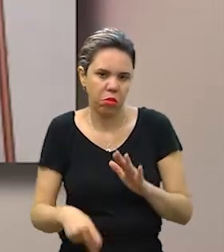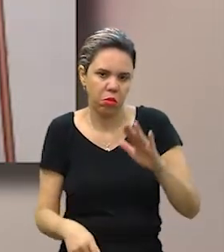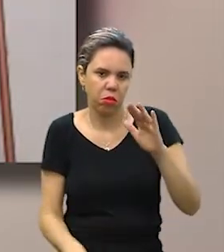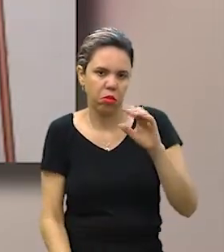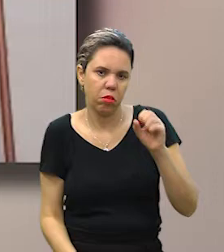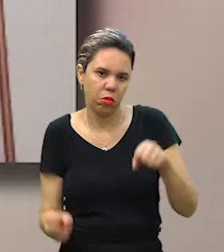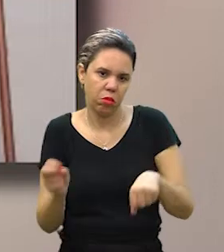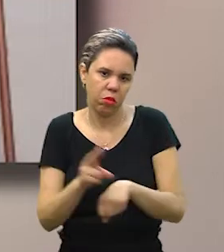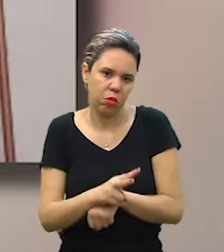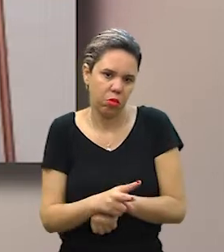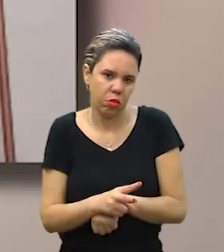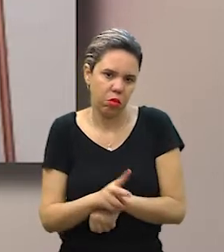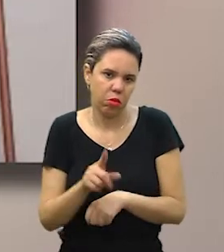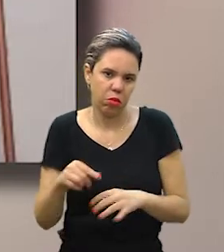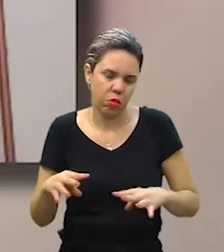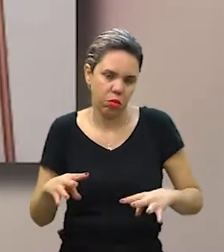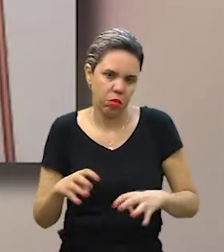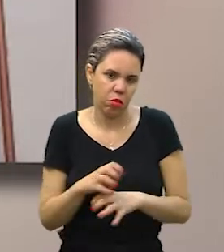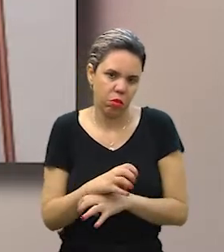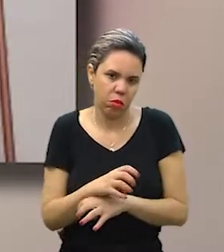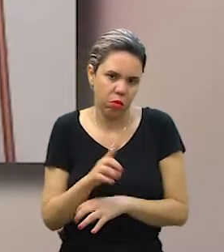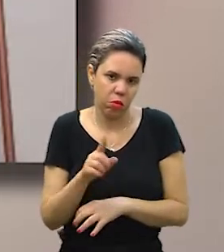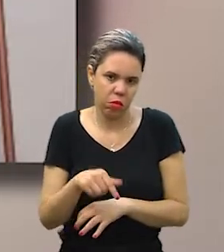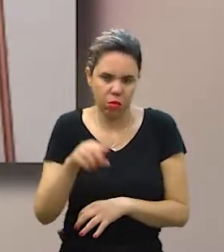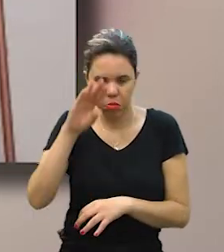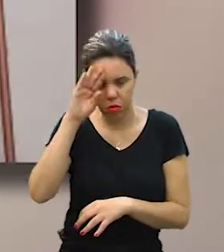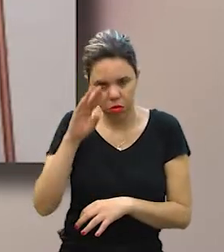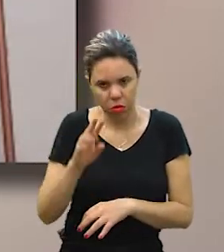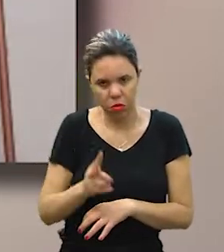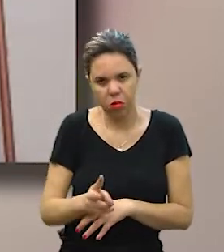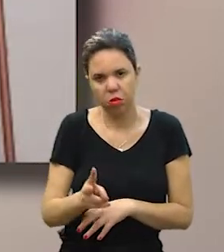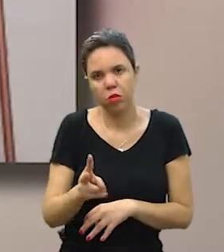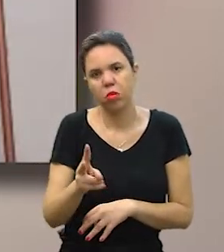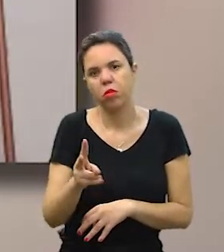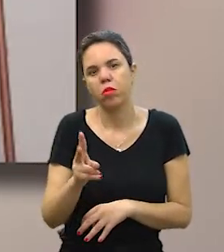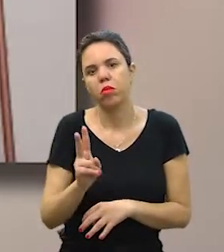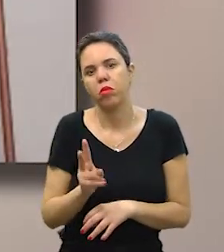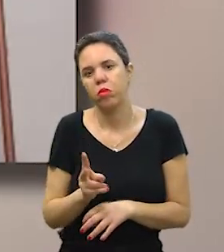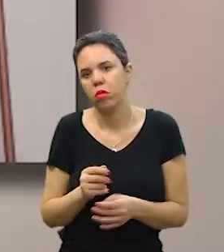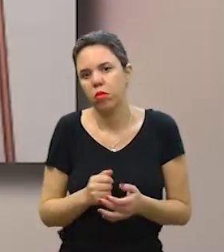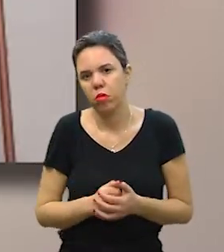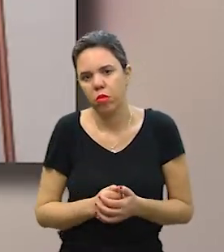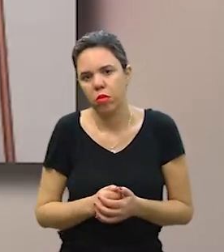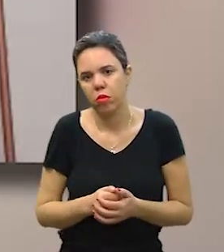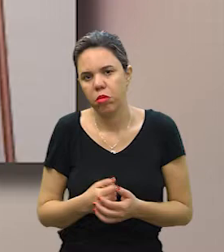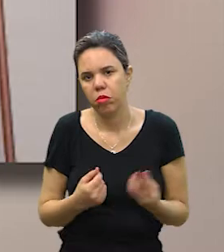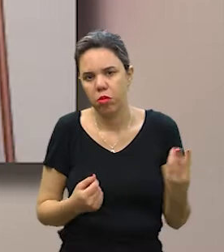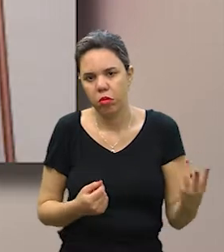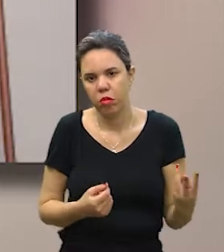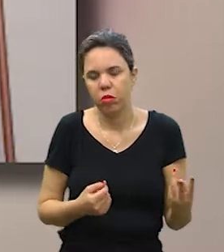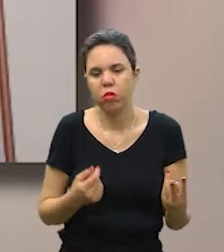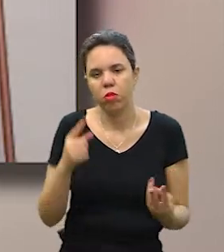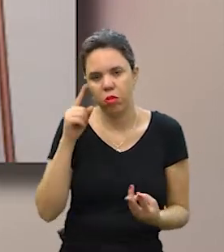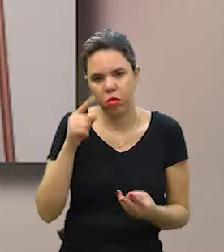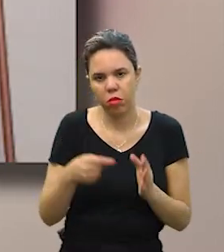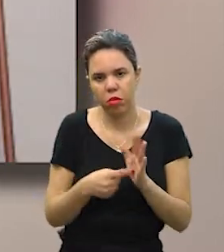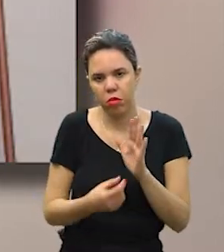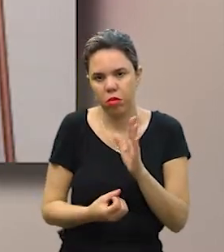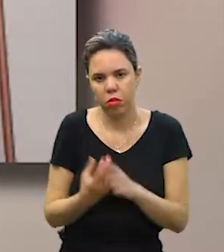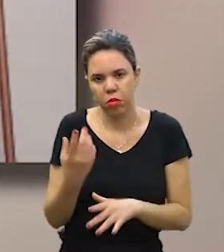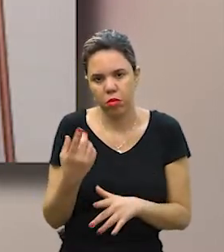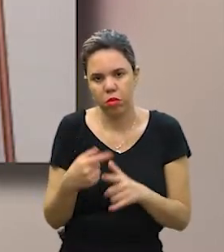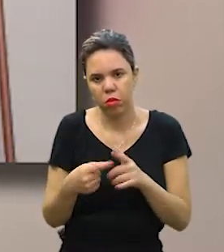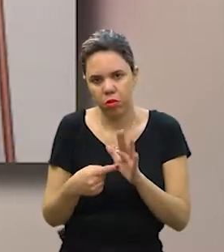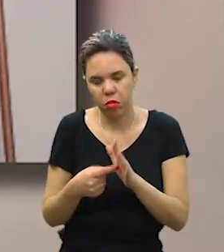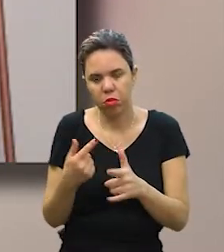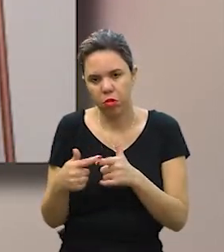para vírus, né? E quando é bactéria, essa febre ela vai ficar cada vez mais persistente e com 2 a 3 dias já vai aparecer aí o